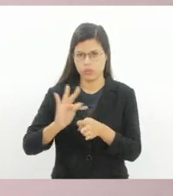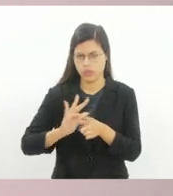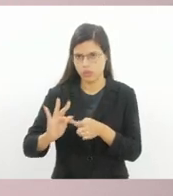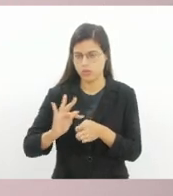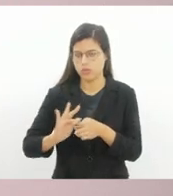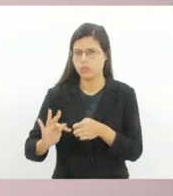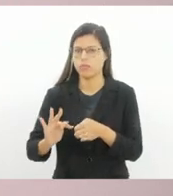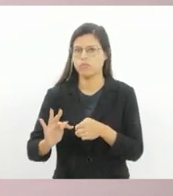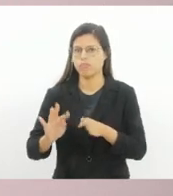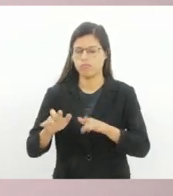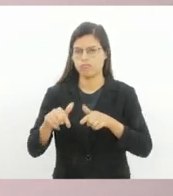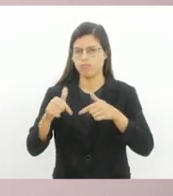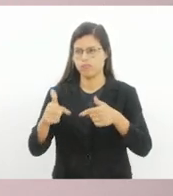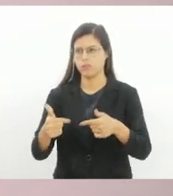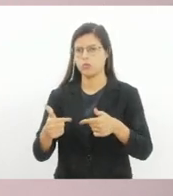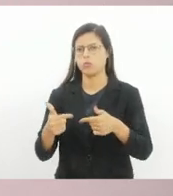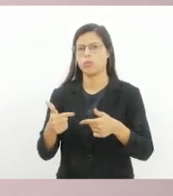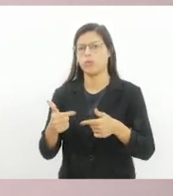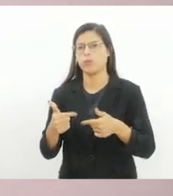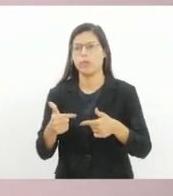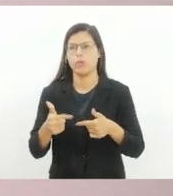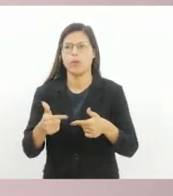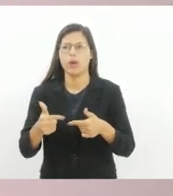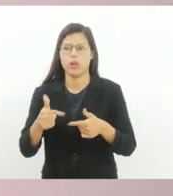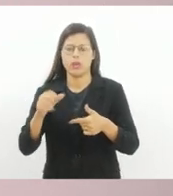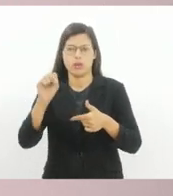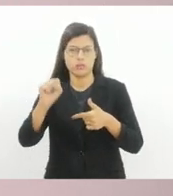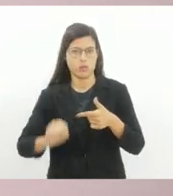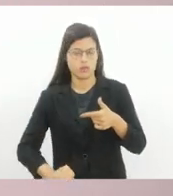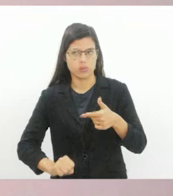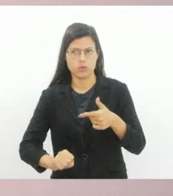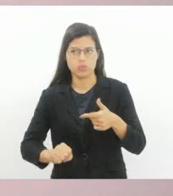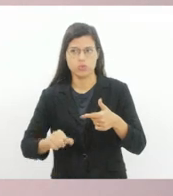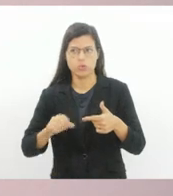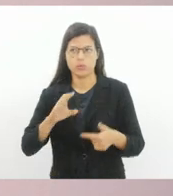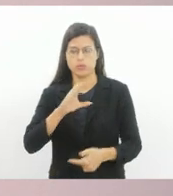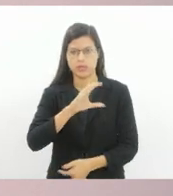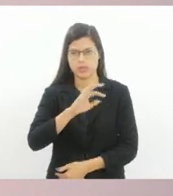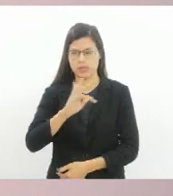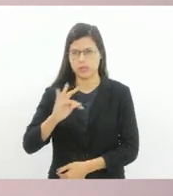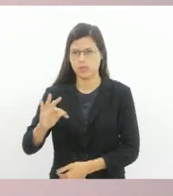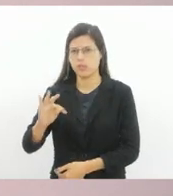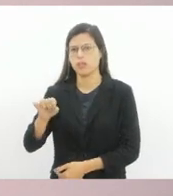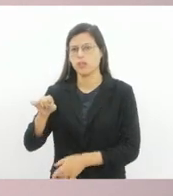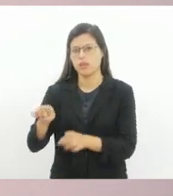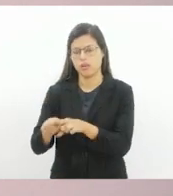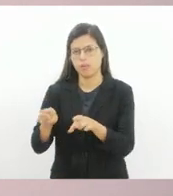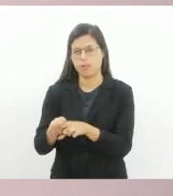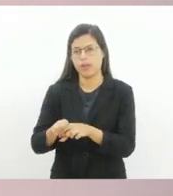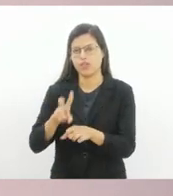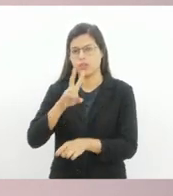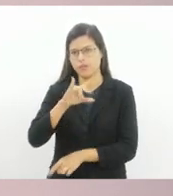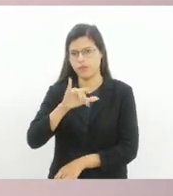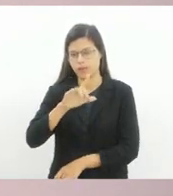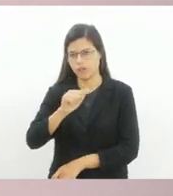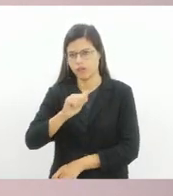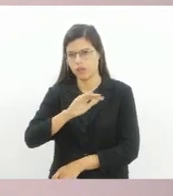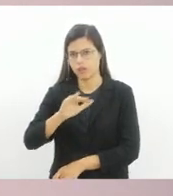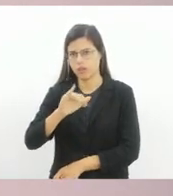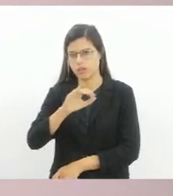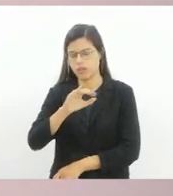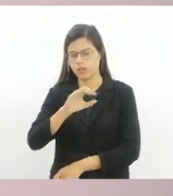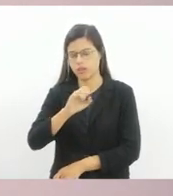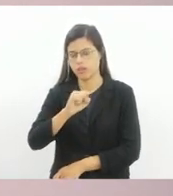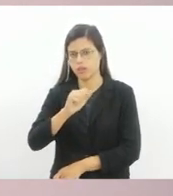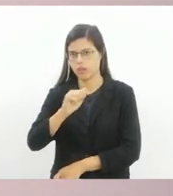utilização 100% CT Zona Sul, qual eu faço parte, e o CT de Vila Isabel. Mas, quando a Elisângela